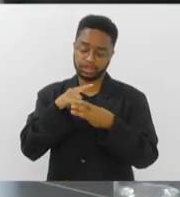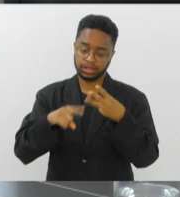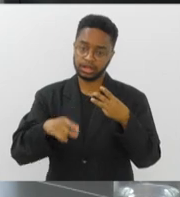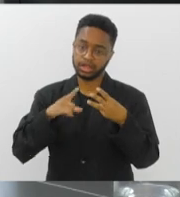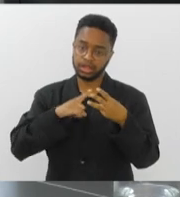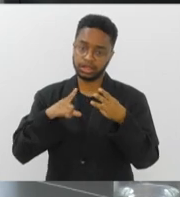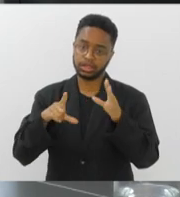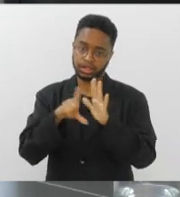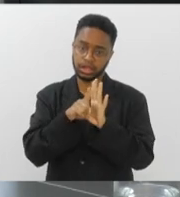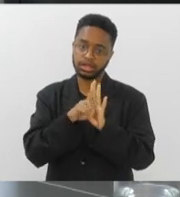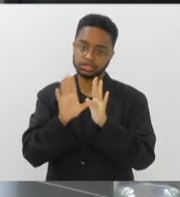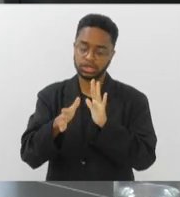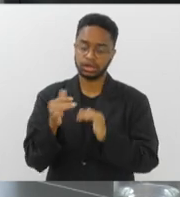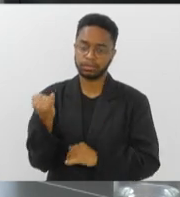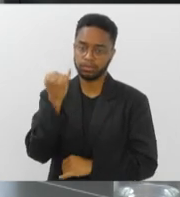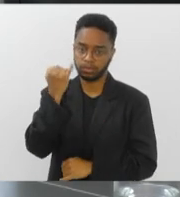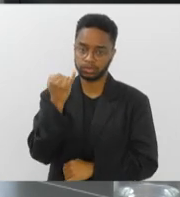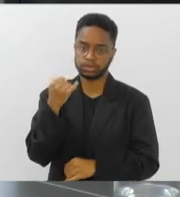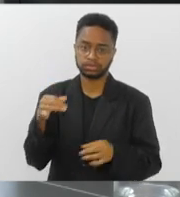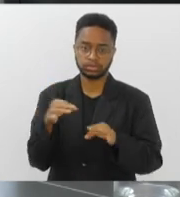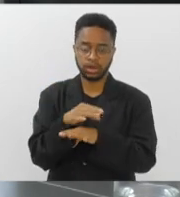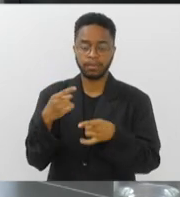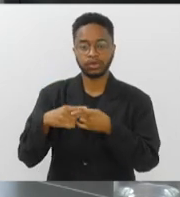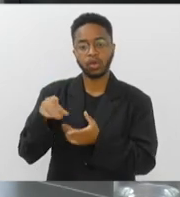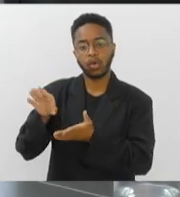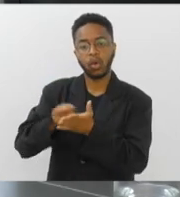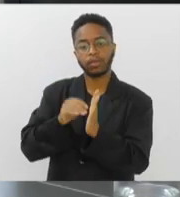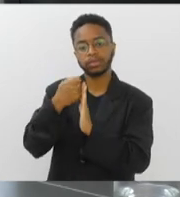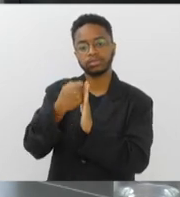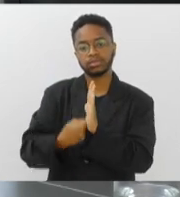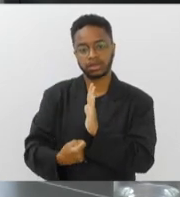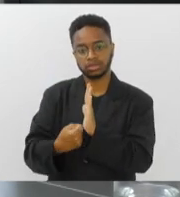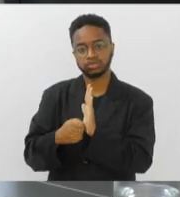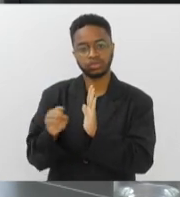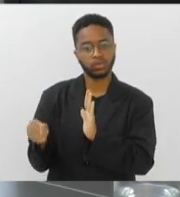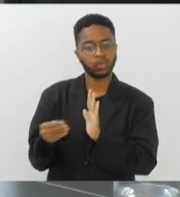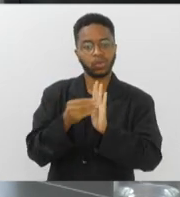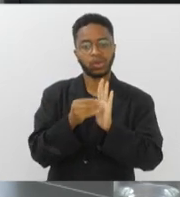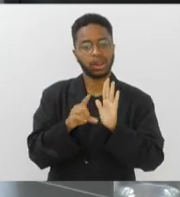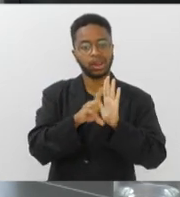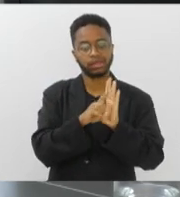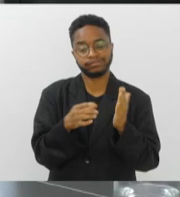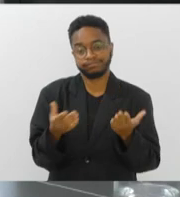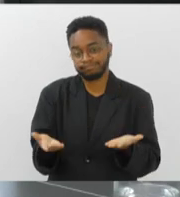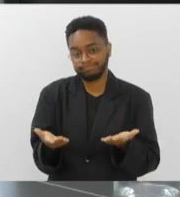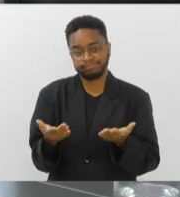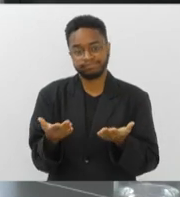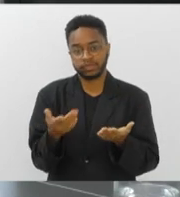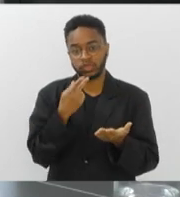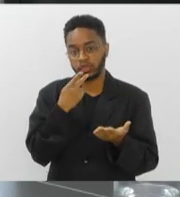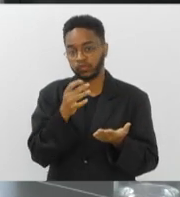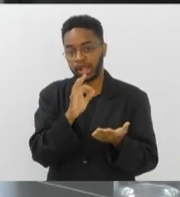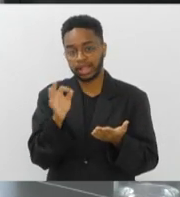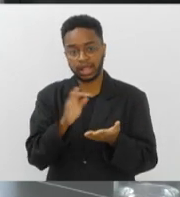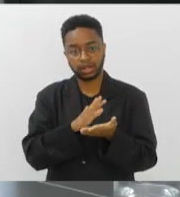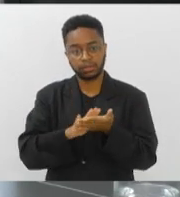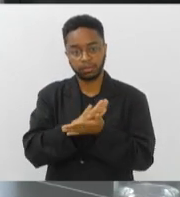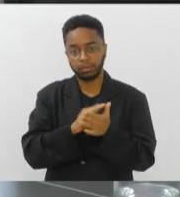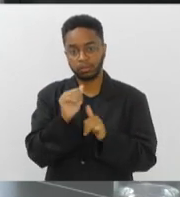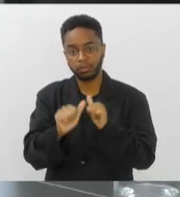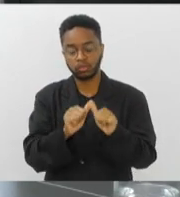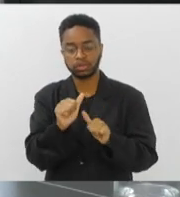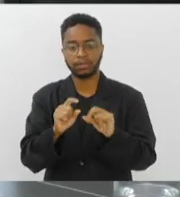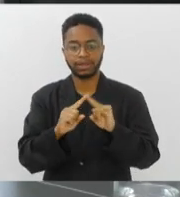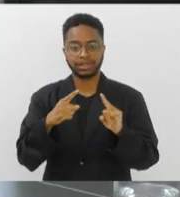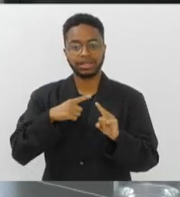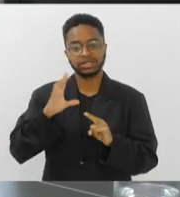legislações importantes que ela copia o texto, bota como lei, mas não faz menção, não faz alteração, mas já são três